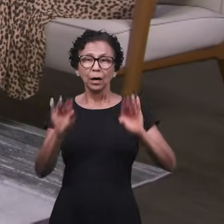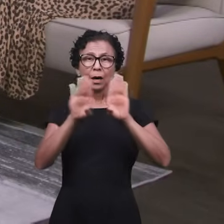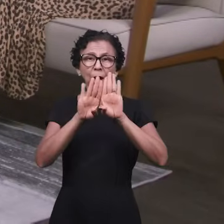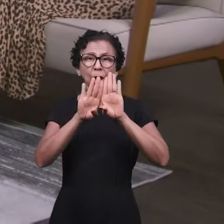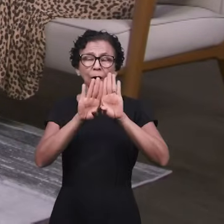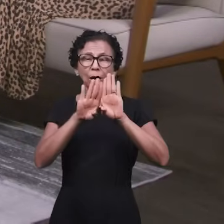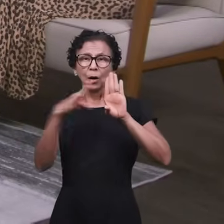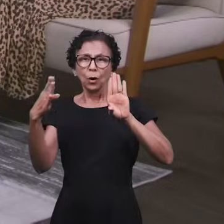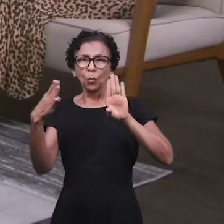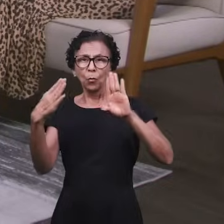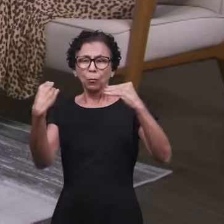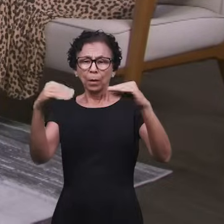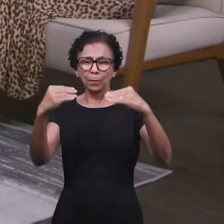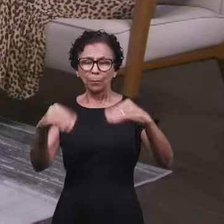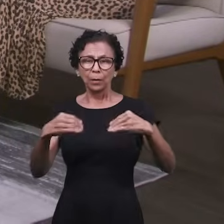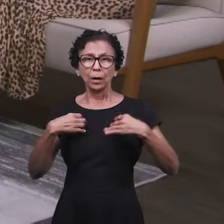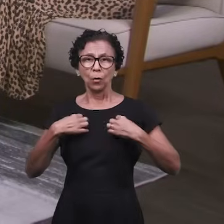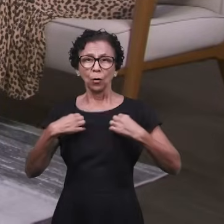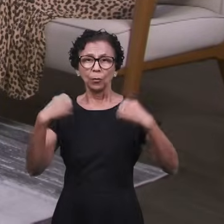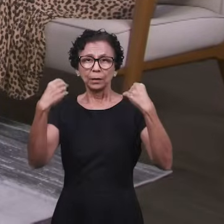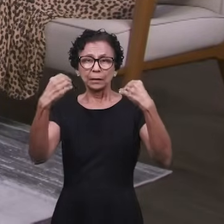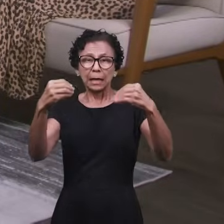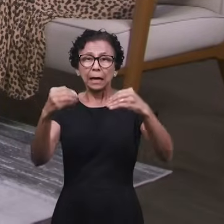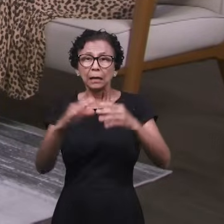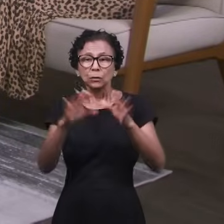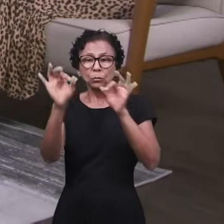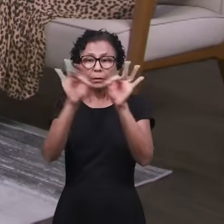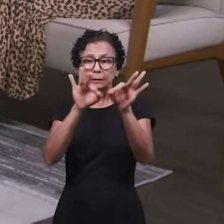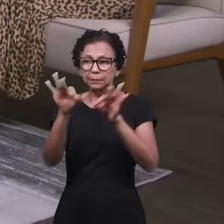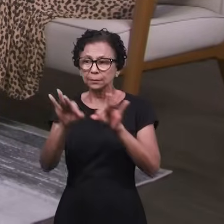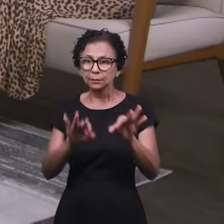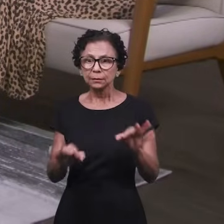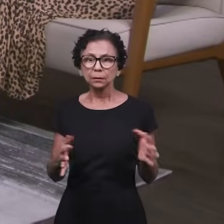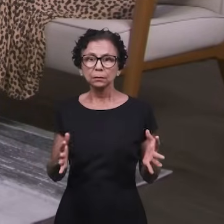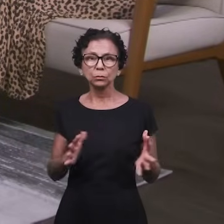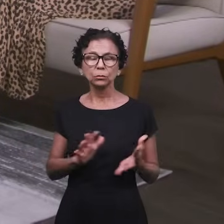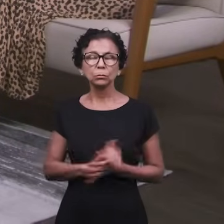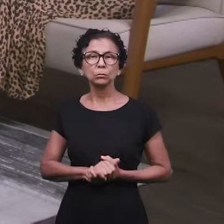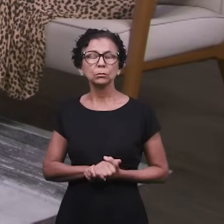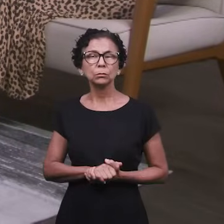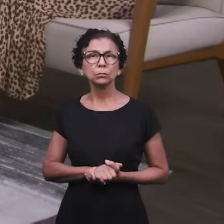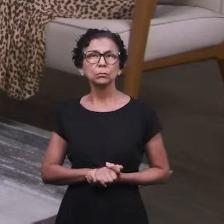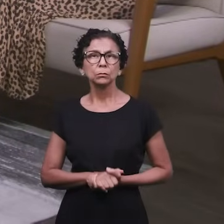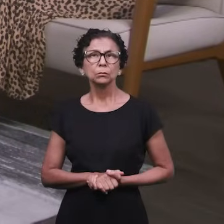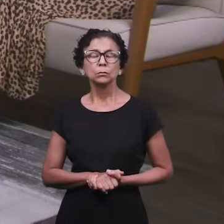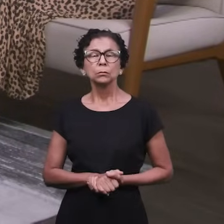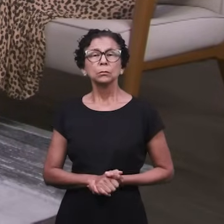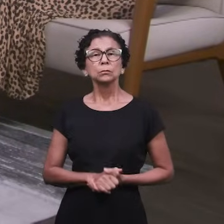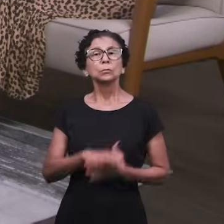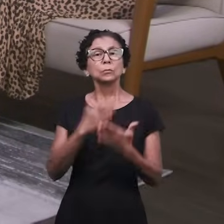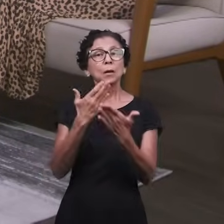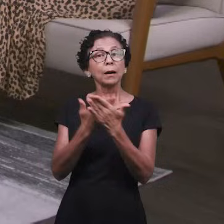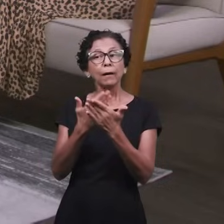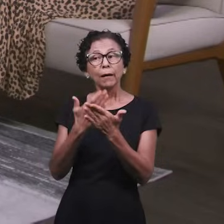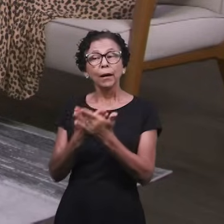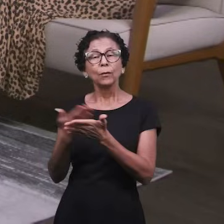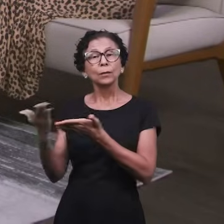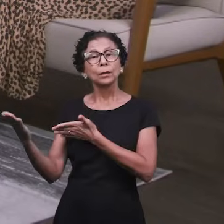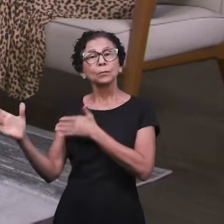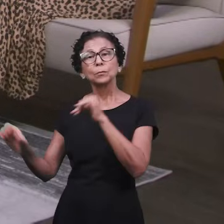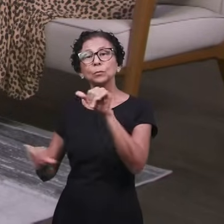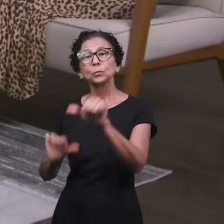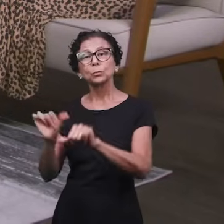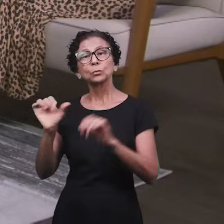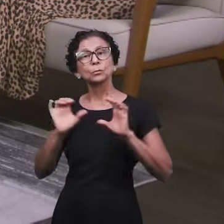E ela foi Organização falando, imensa. não é? E ela foi falando das mudanças que uma aula gerou na vida de uma criança.